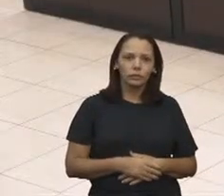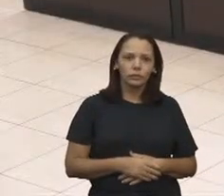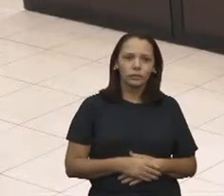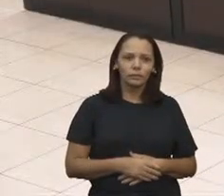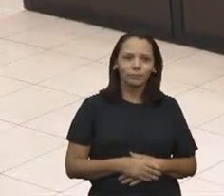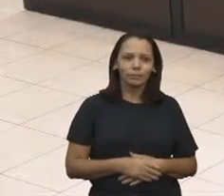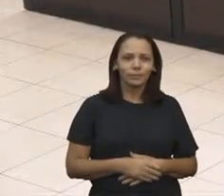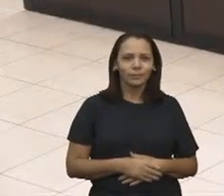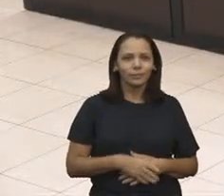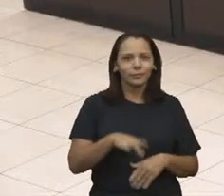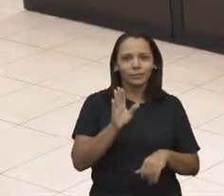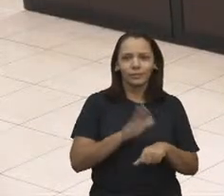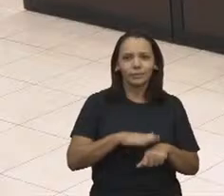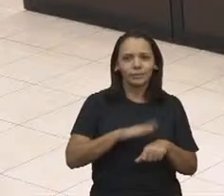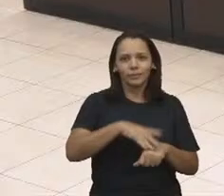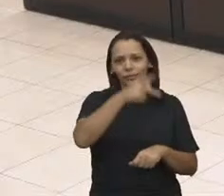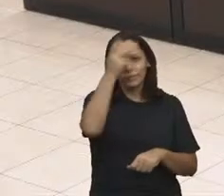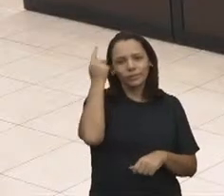Mais alguém?